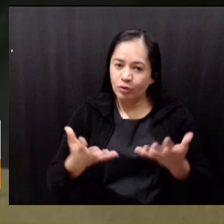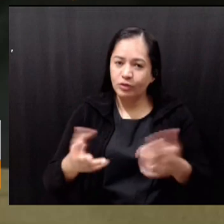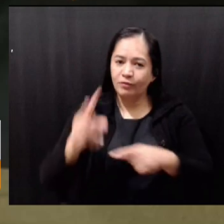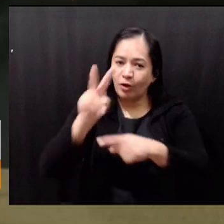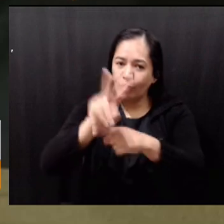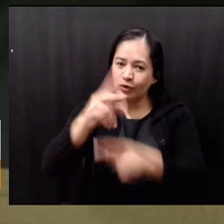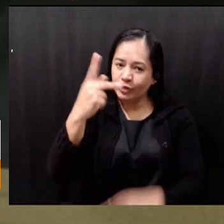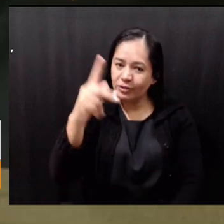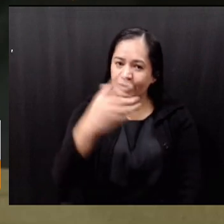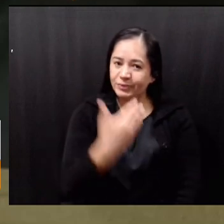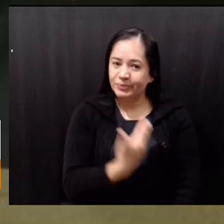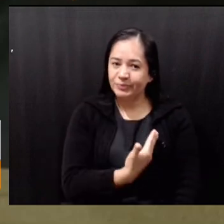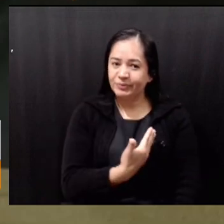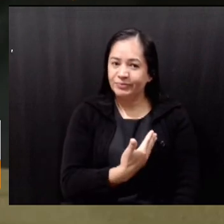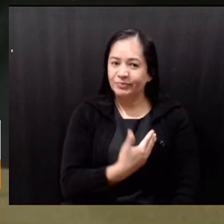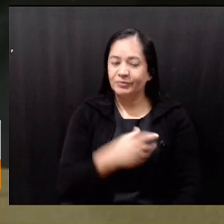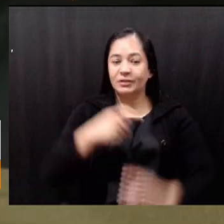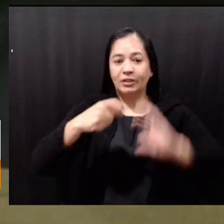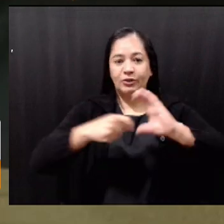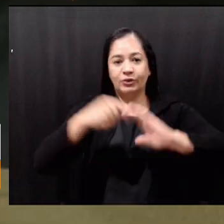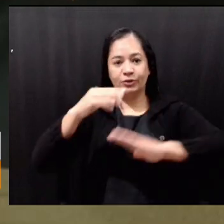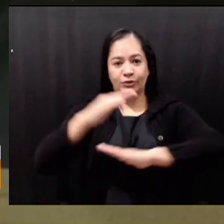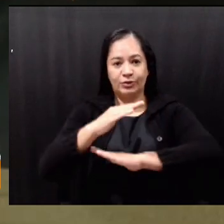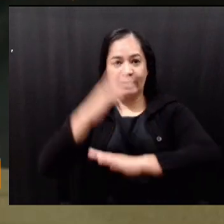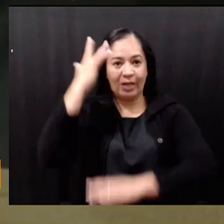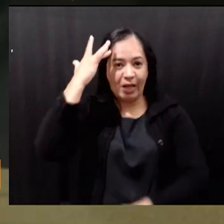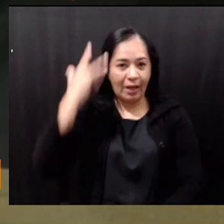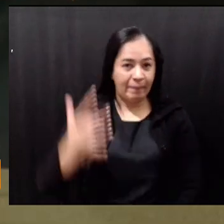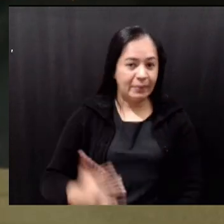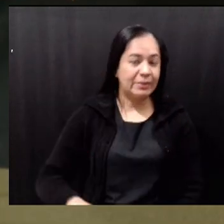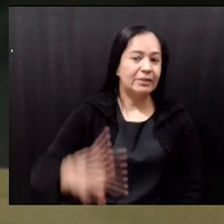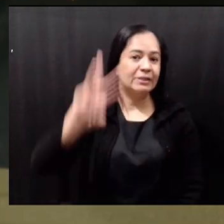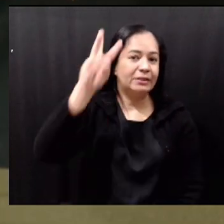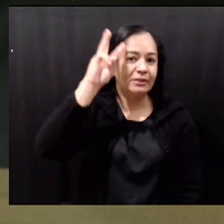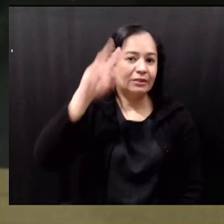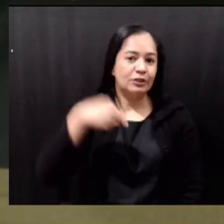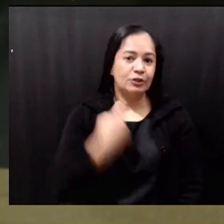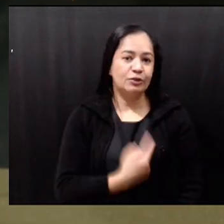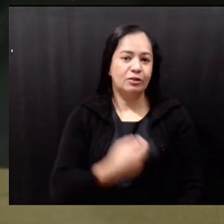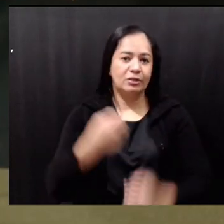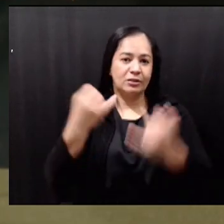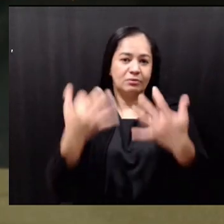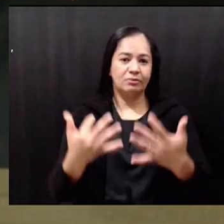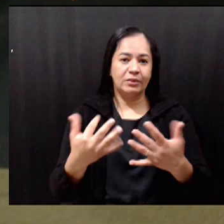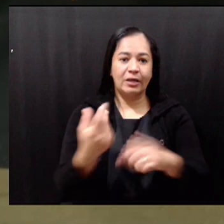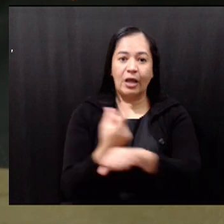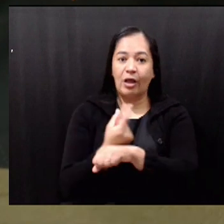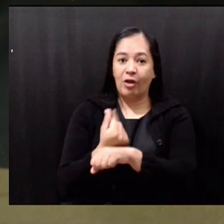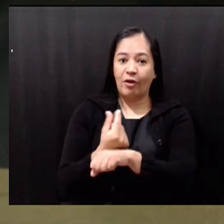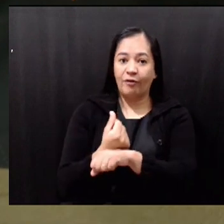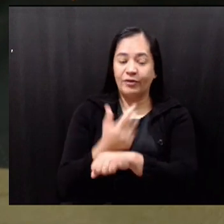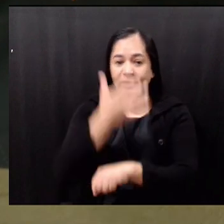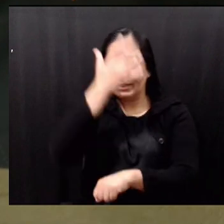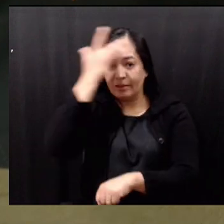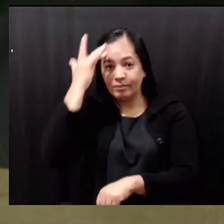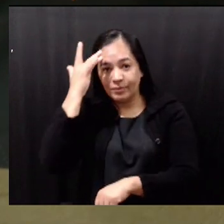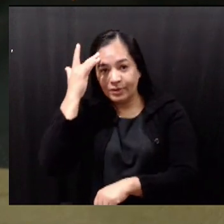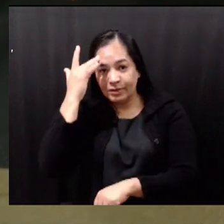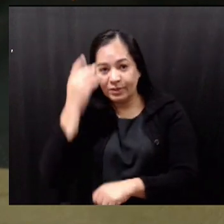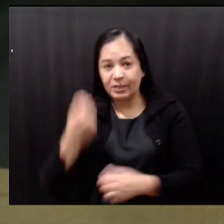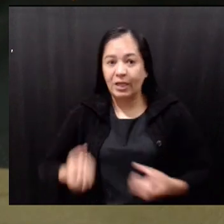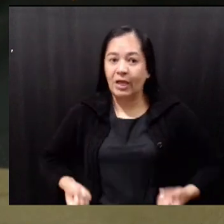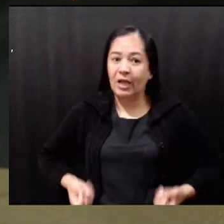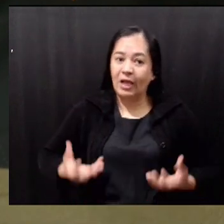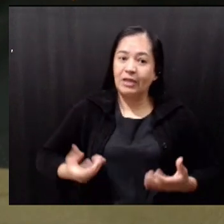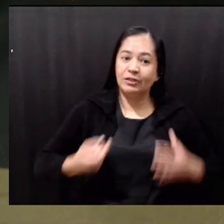Gente, no Estúdio Câmara de amanhã, terça-feira, nós vamos falar sobre finanças pessoais e a diferença entre gasto e investimento.